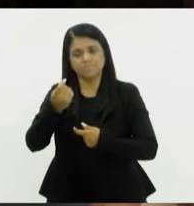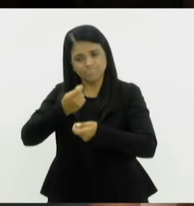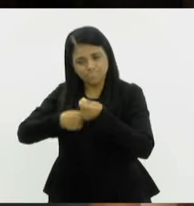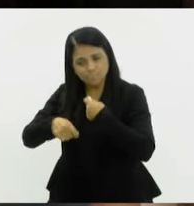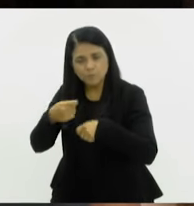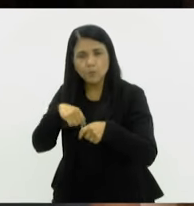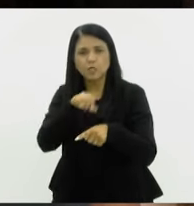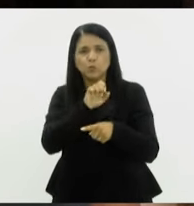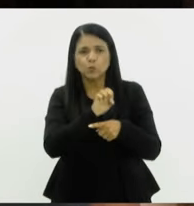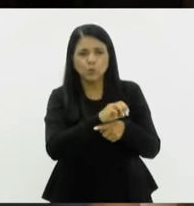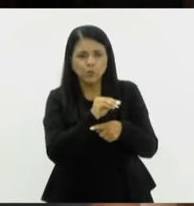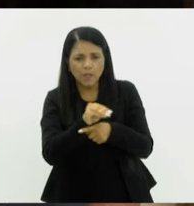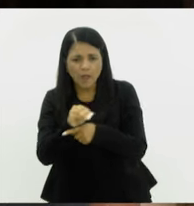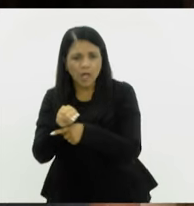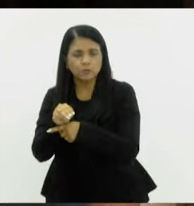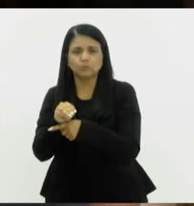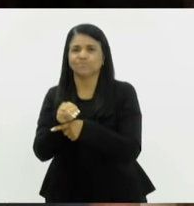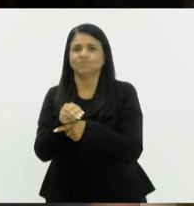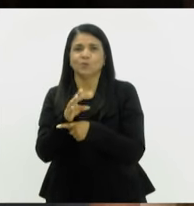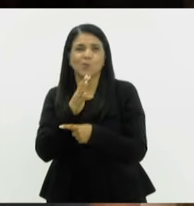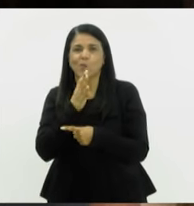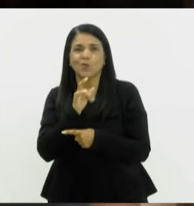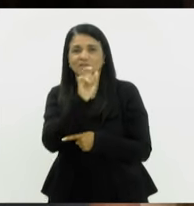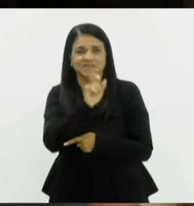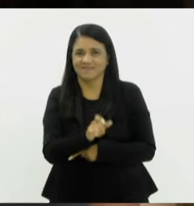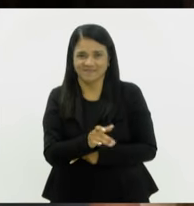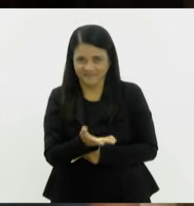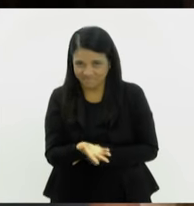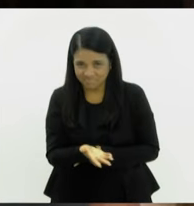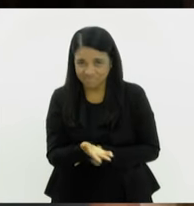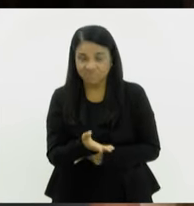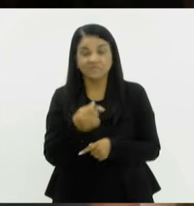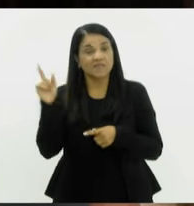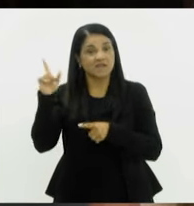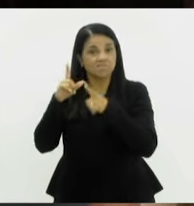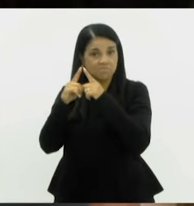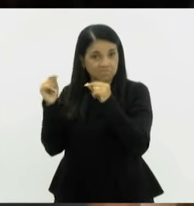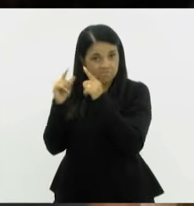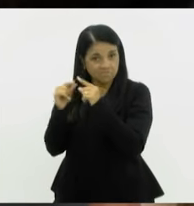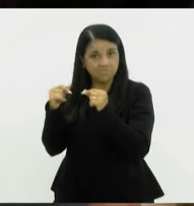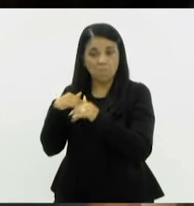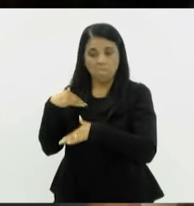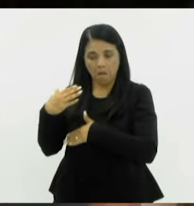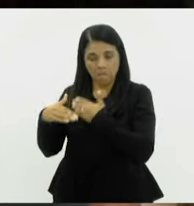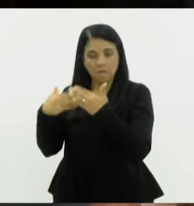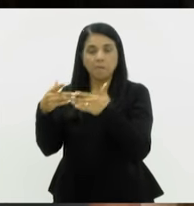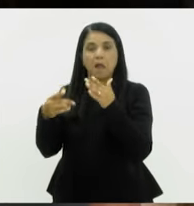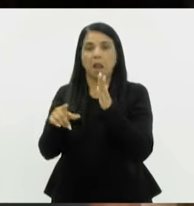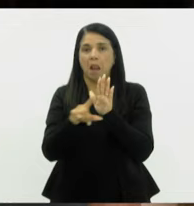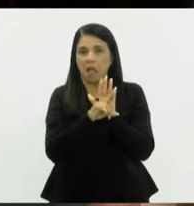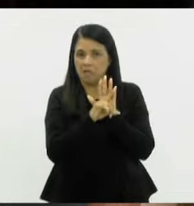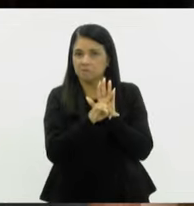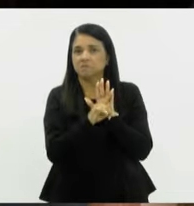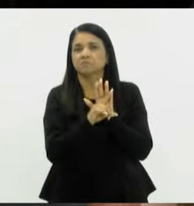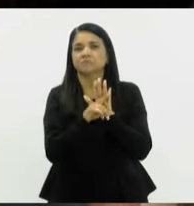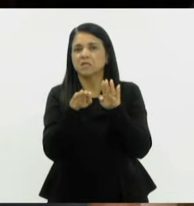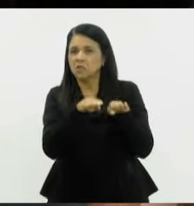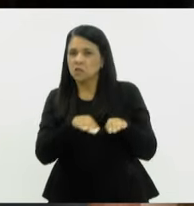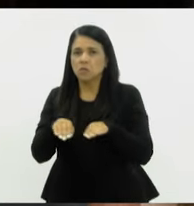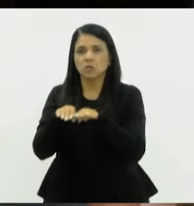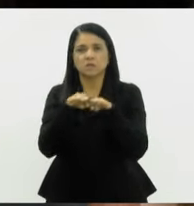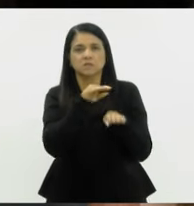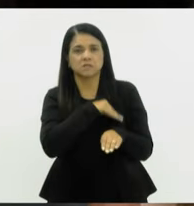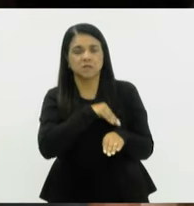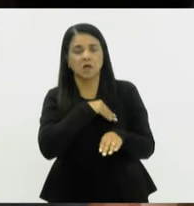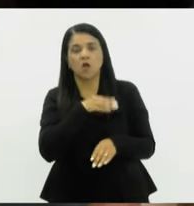cuidado e não são reconhecidas como tal e nós em Brasília temos avançado em muitas leis igualdade salarial para